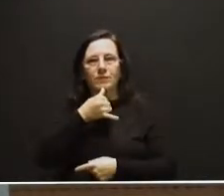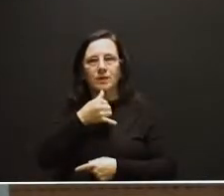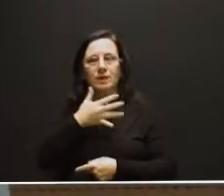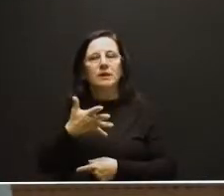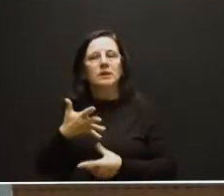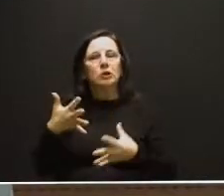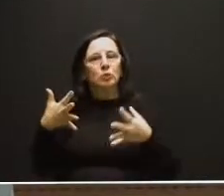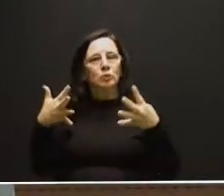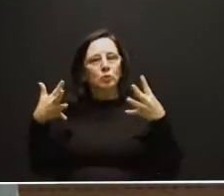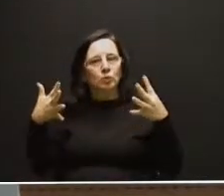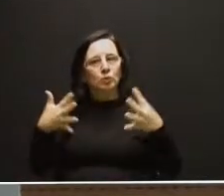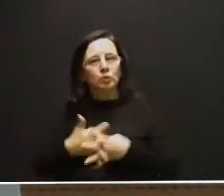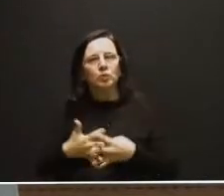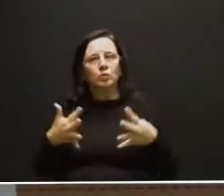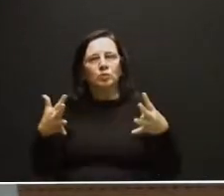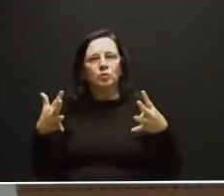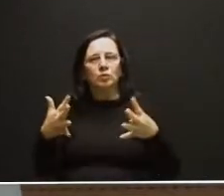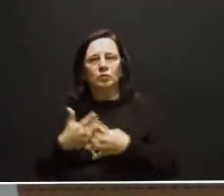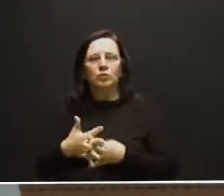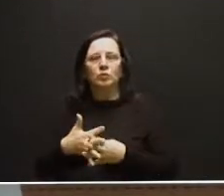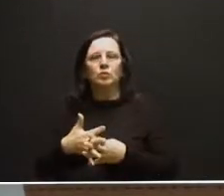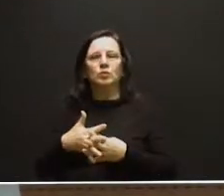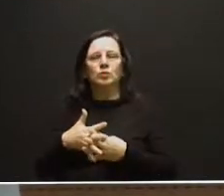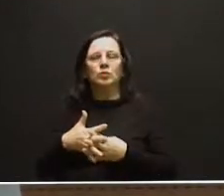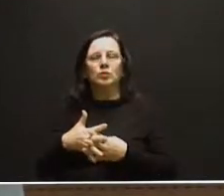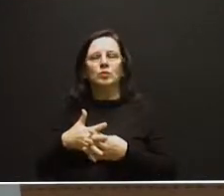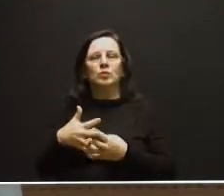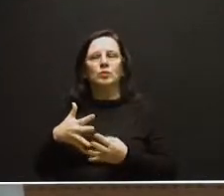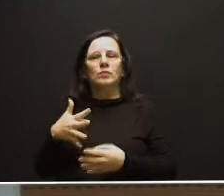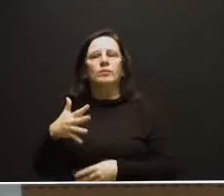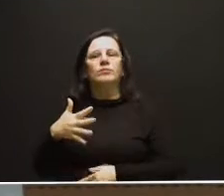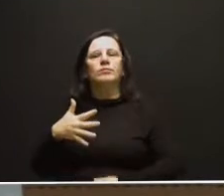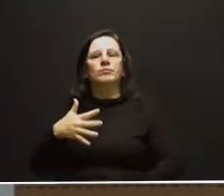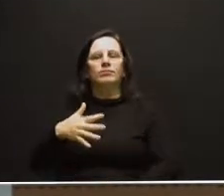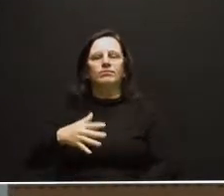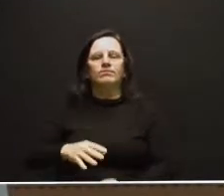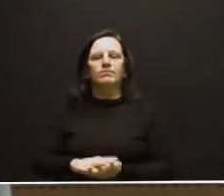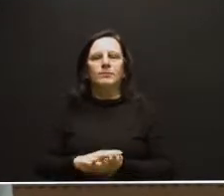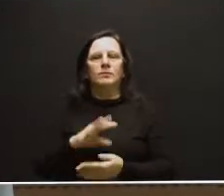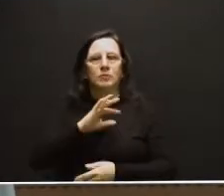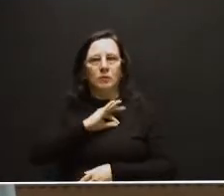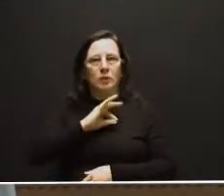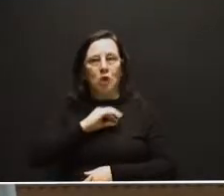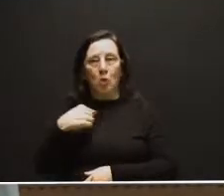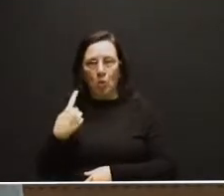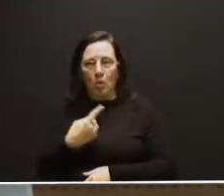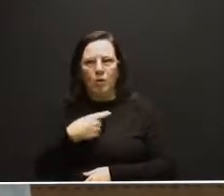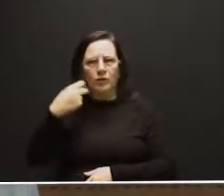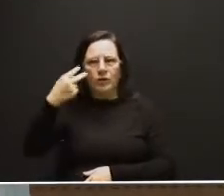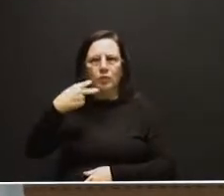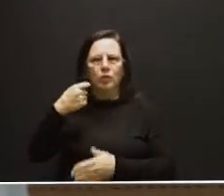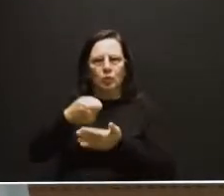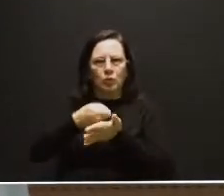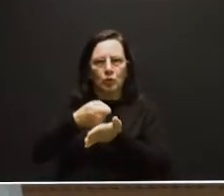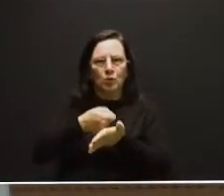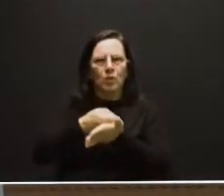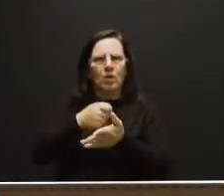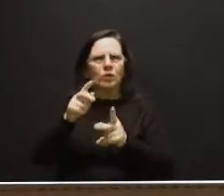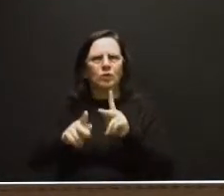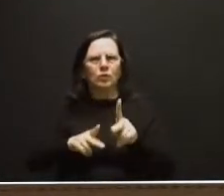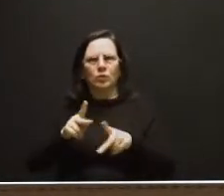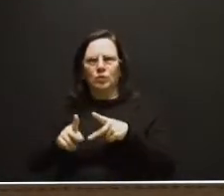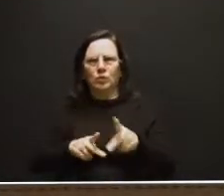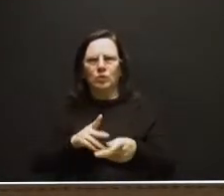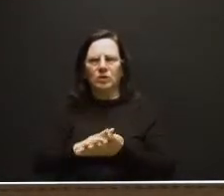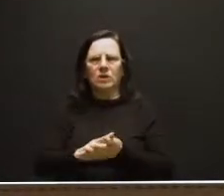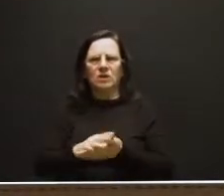transtornos para a câmara de cubatão nós somos cobrados aqui somos cobrados na rua então não tem como a gente ficar